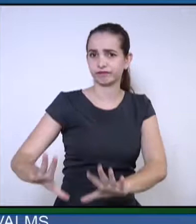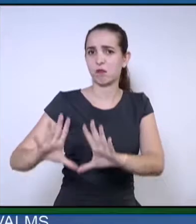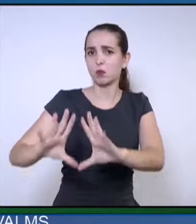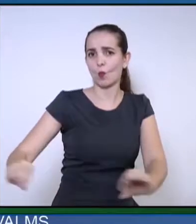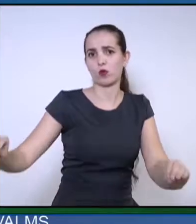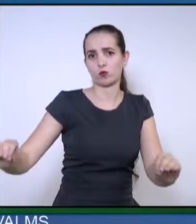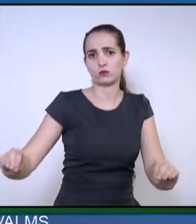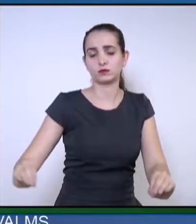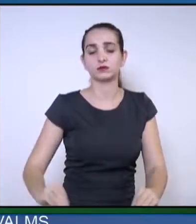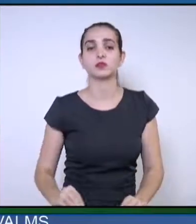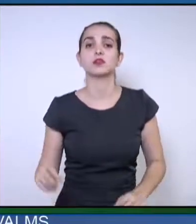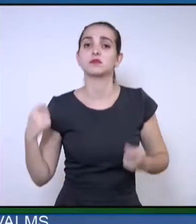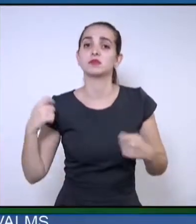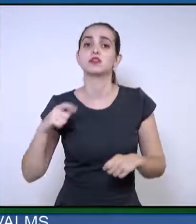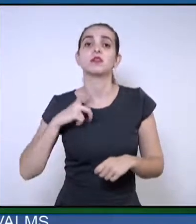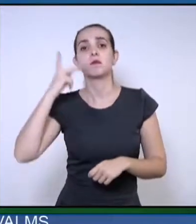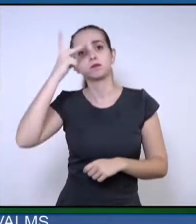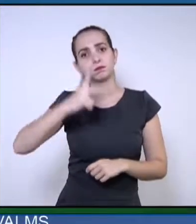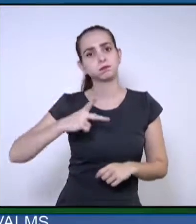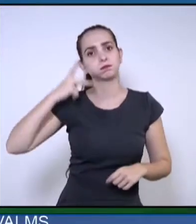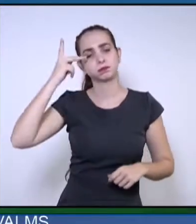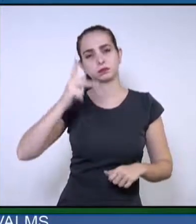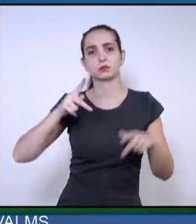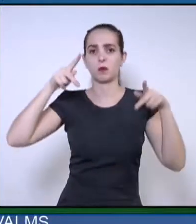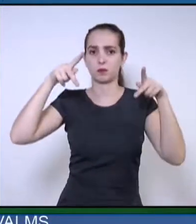Que políticas públicas